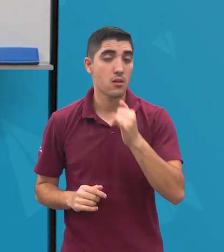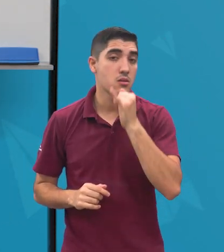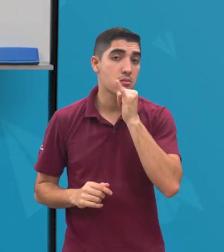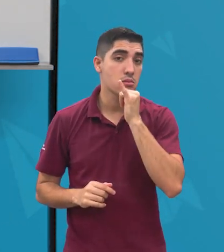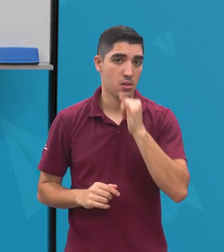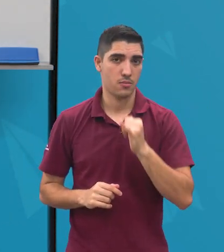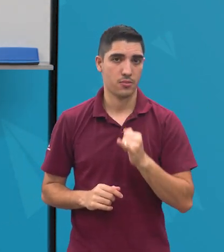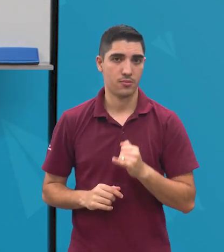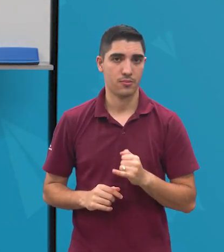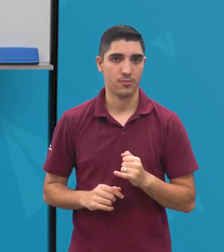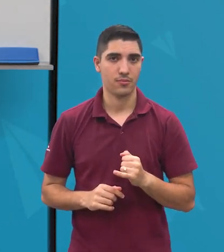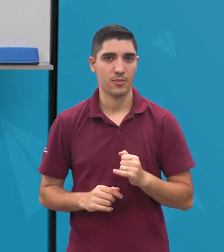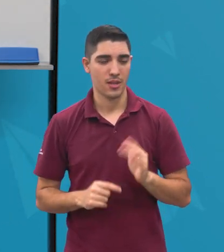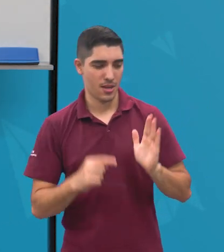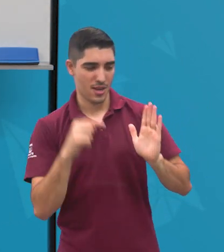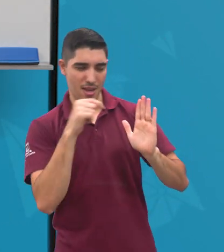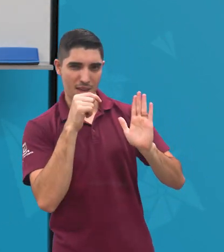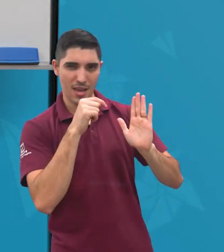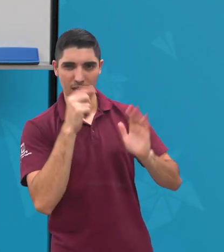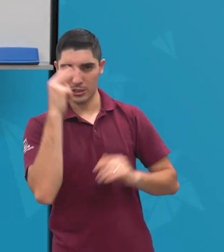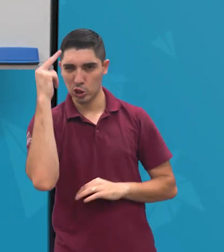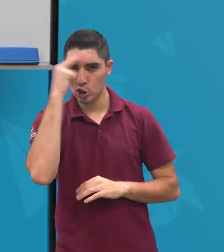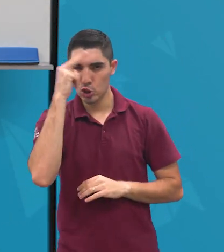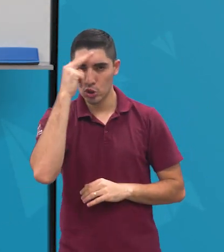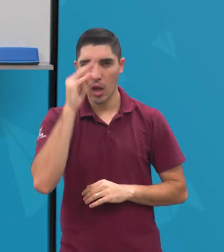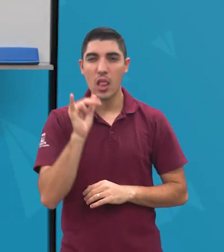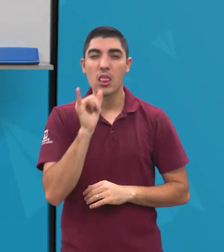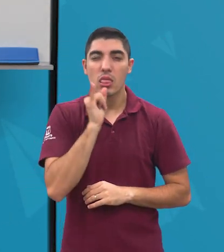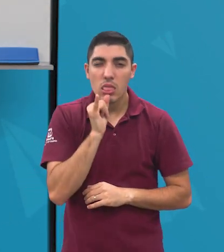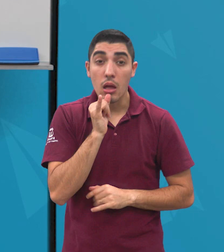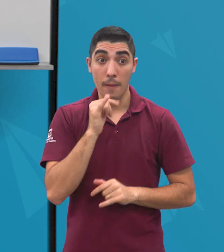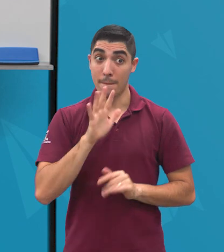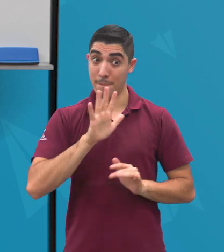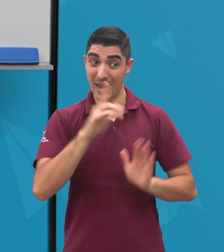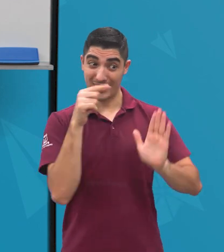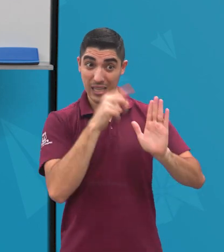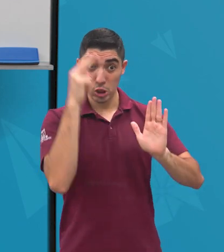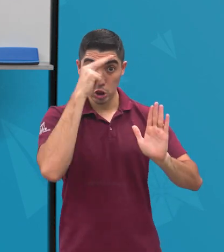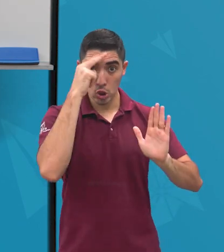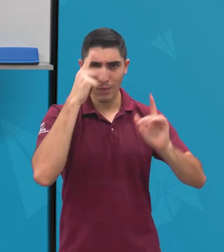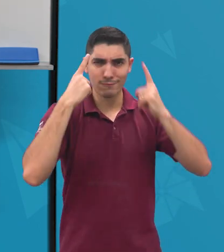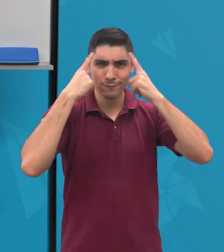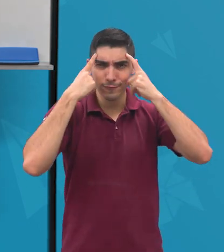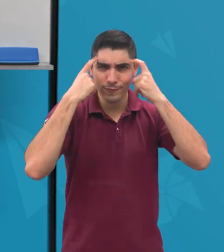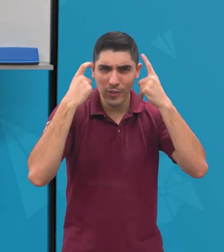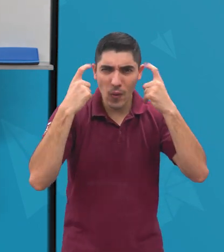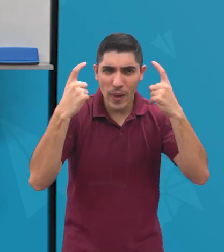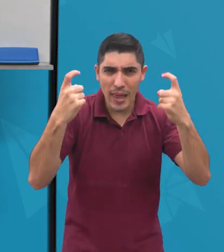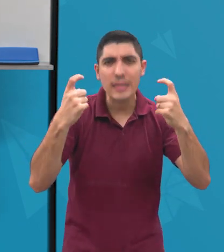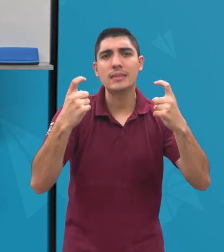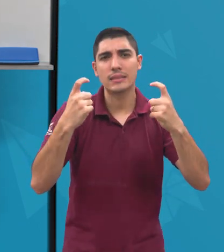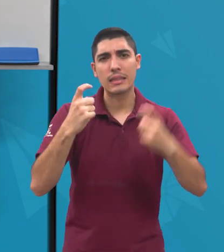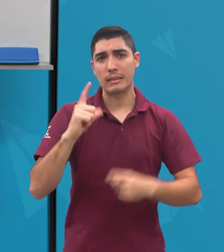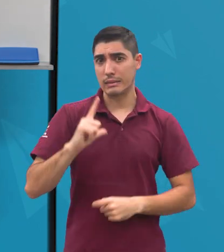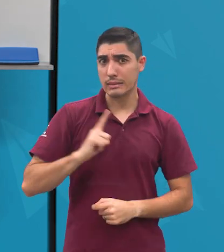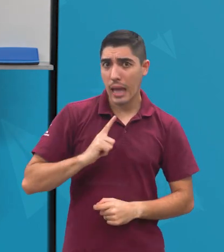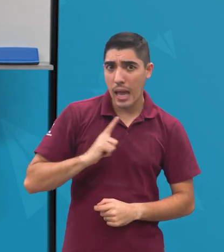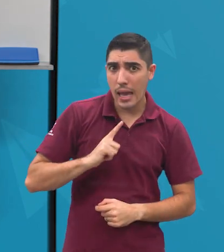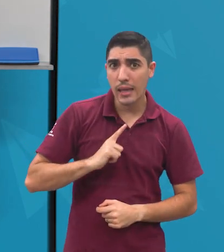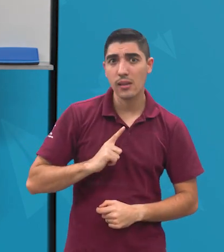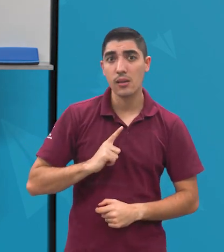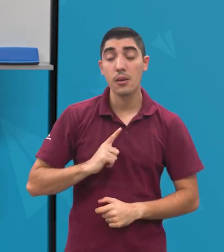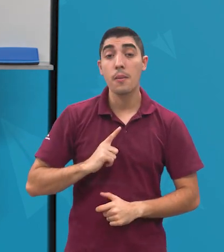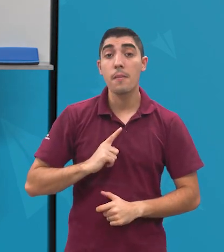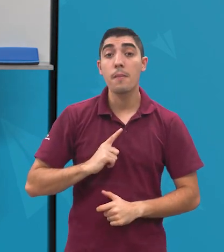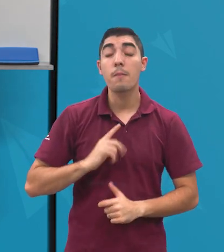que você narra uma ficção violenta e a conta a pretexto